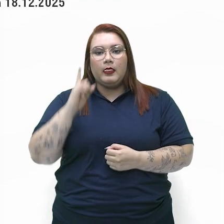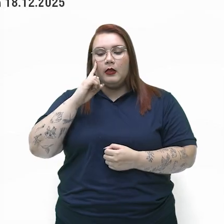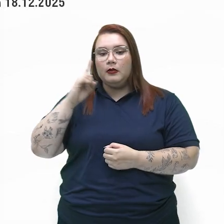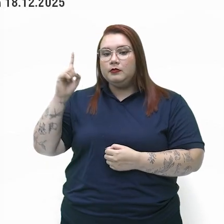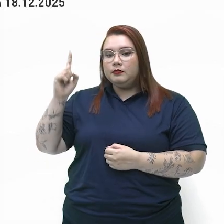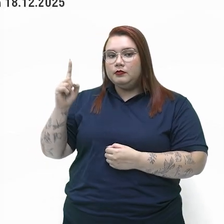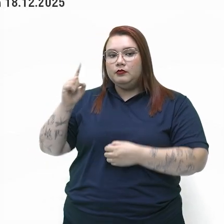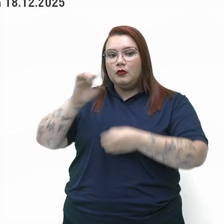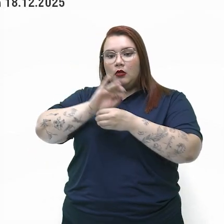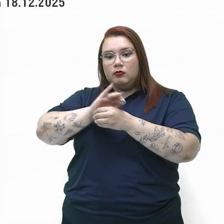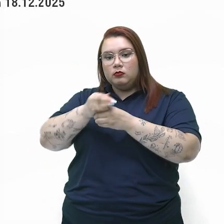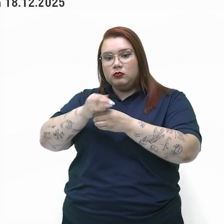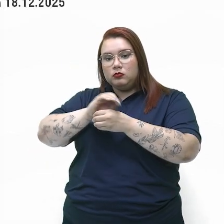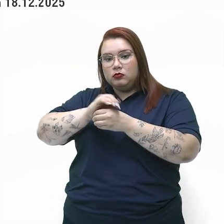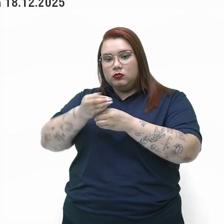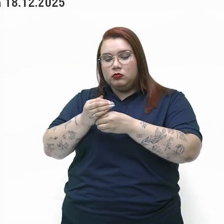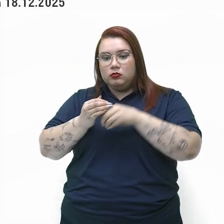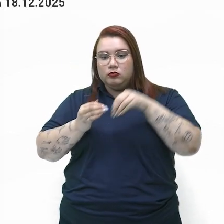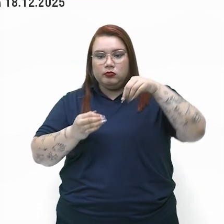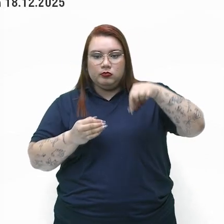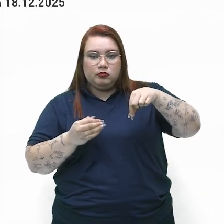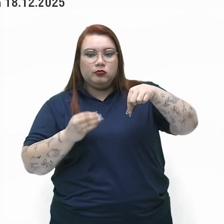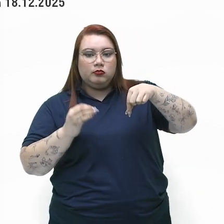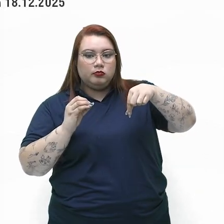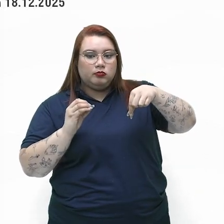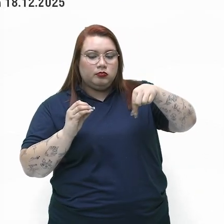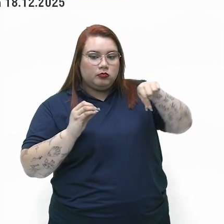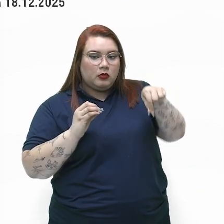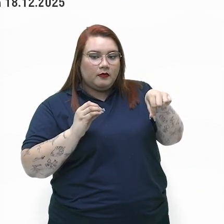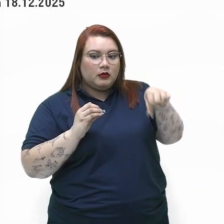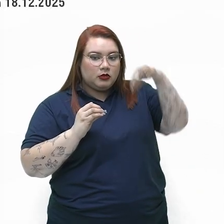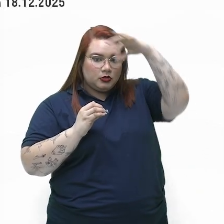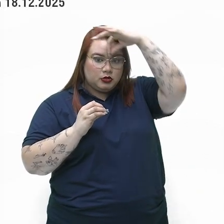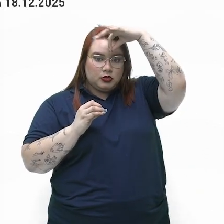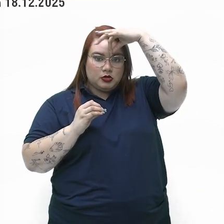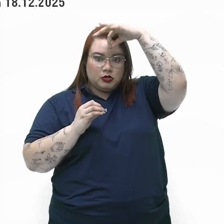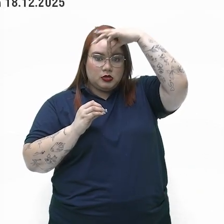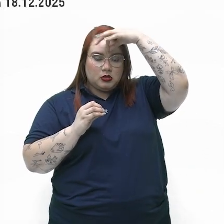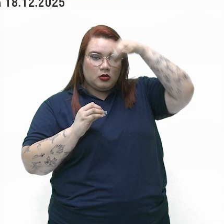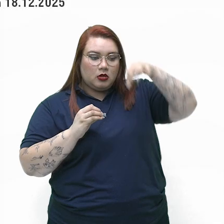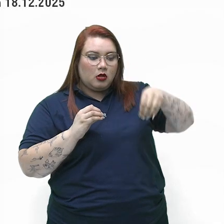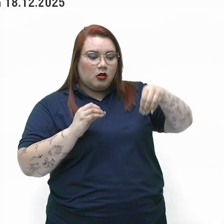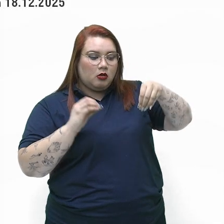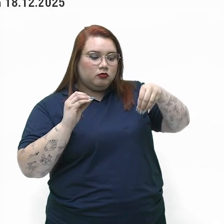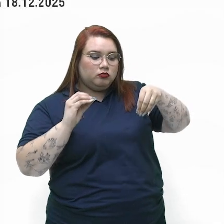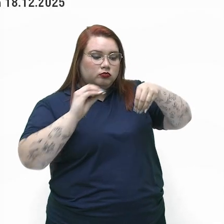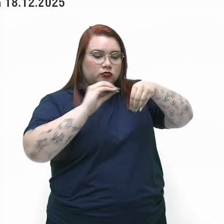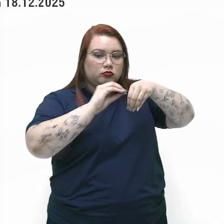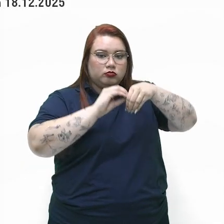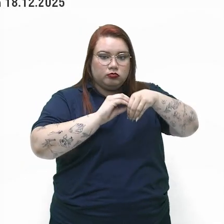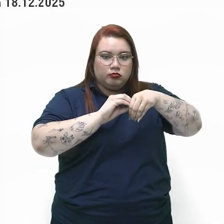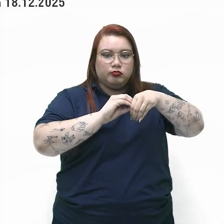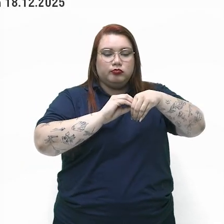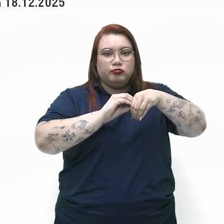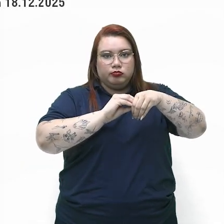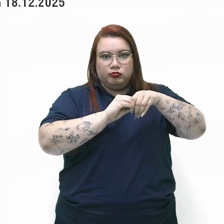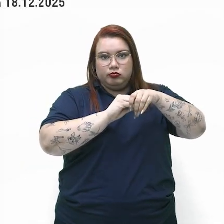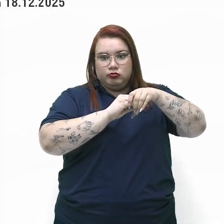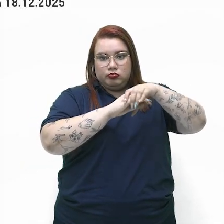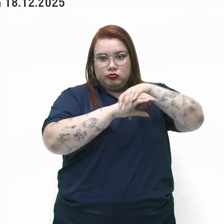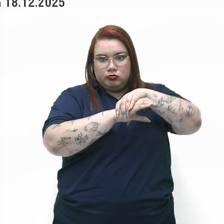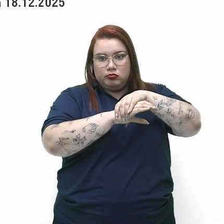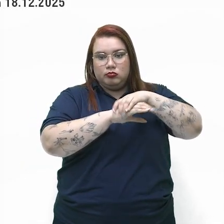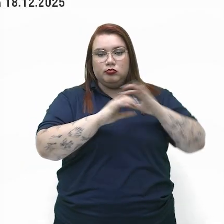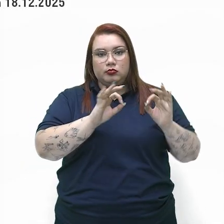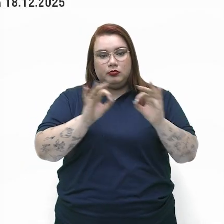né? O dispositivo de barreira, chamado diafragma, é uma estrutura de borracha, como vocês estão vendo na imagem, ou de silicone,